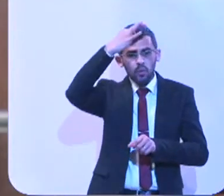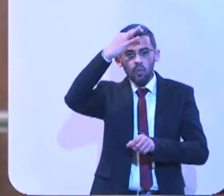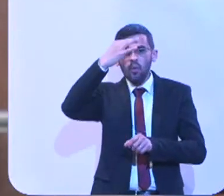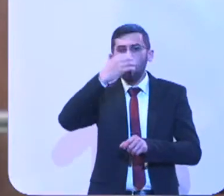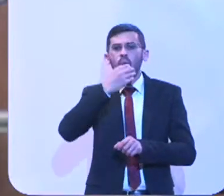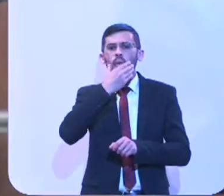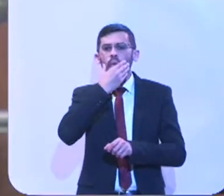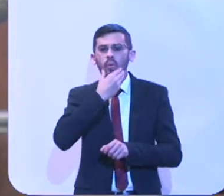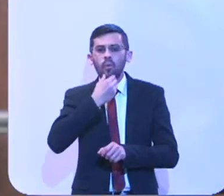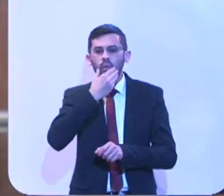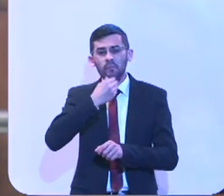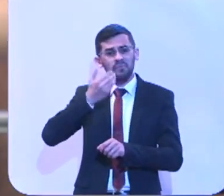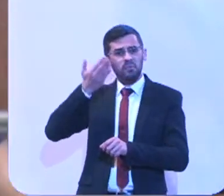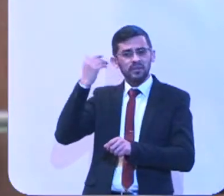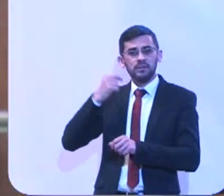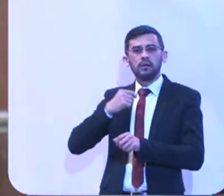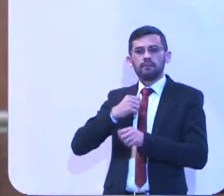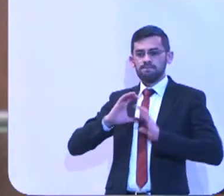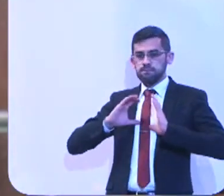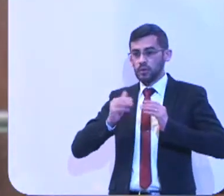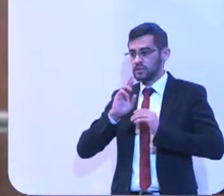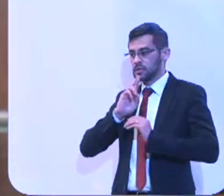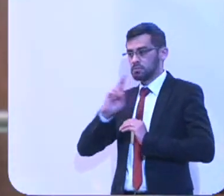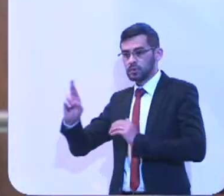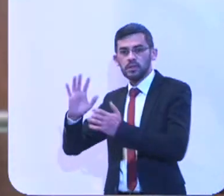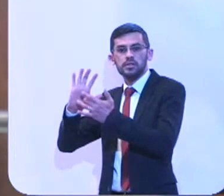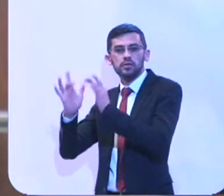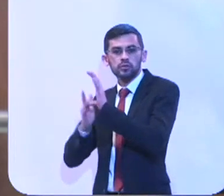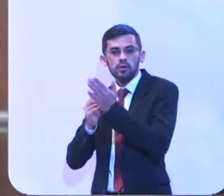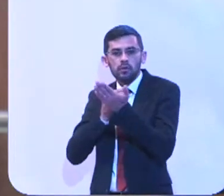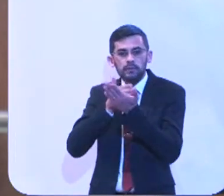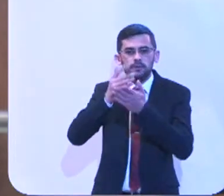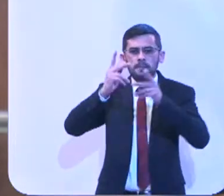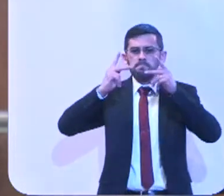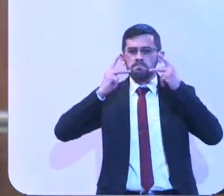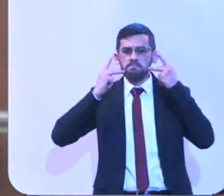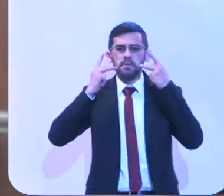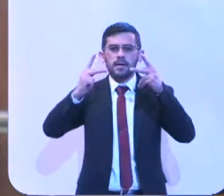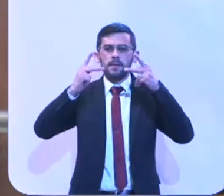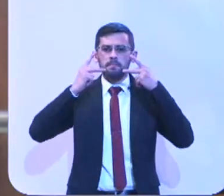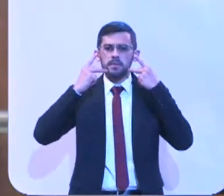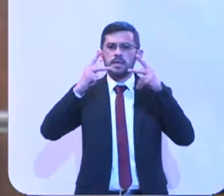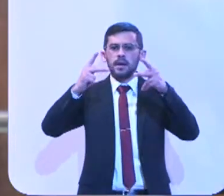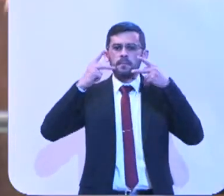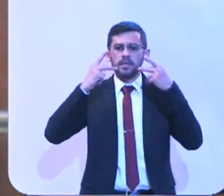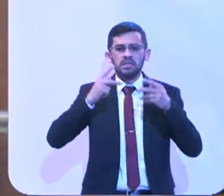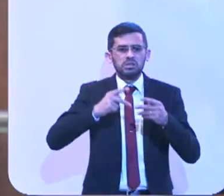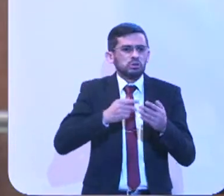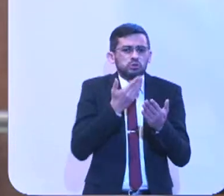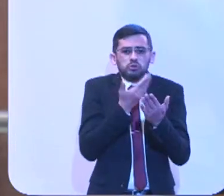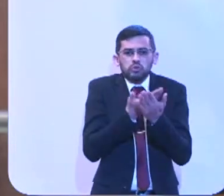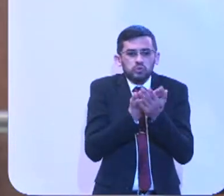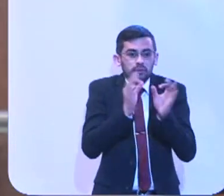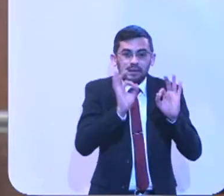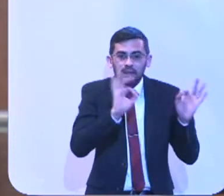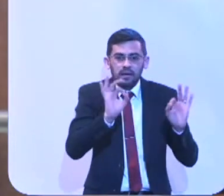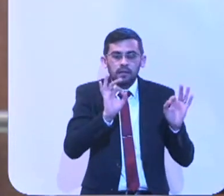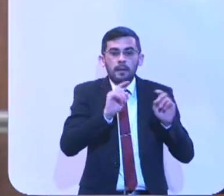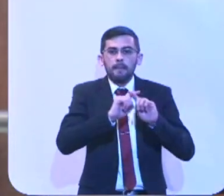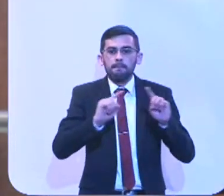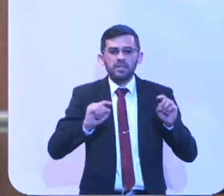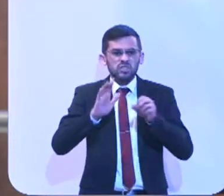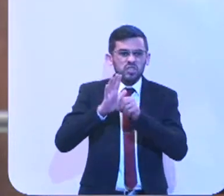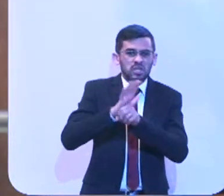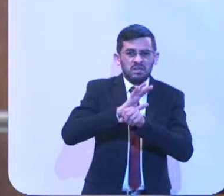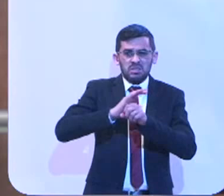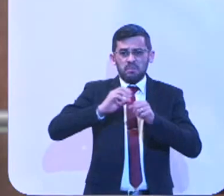tido coragem de responder às perguntas de Jesus, ele começa a pregar. Um homem letrado, analfabeto, que começa a falar